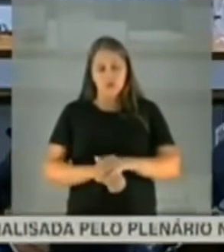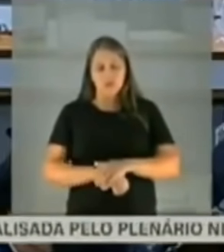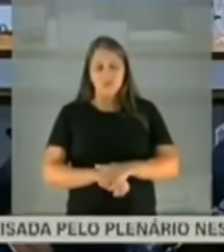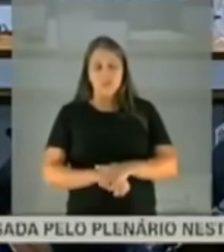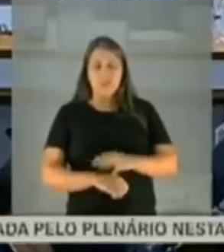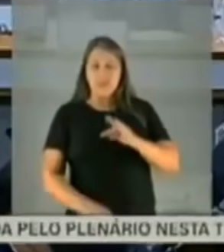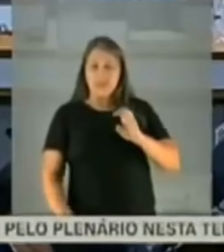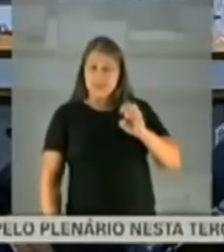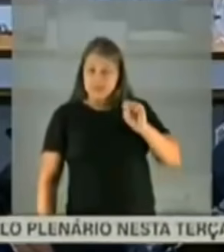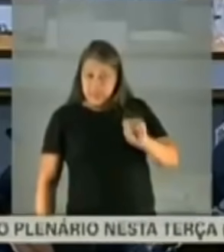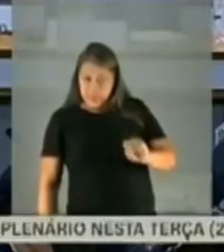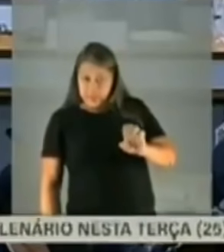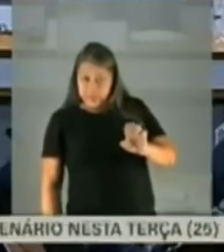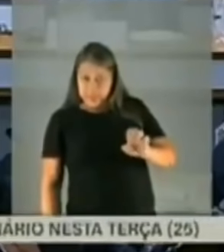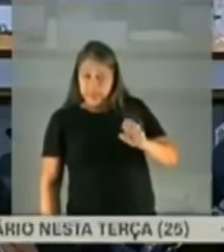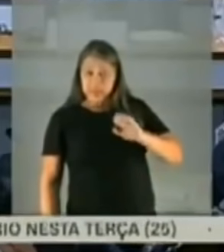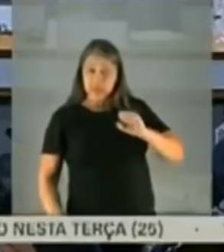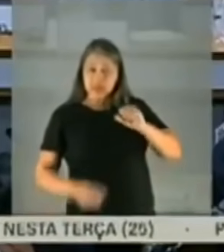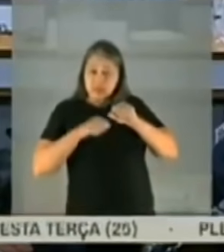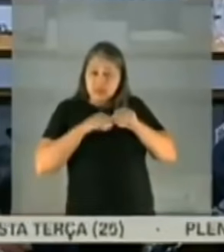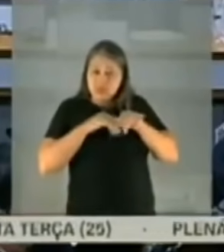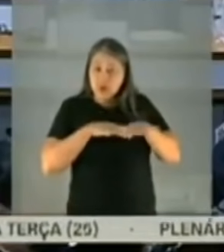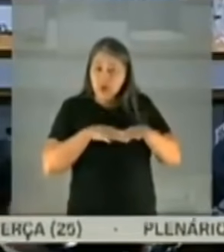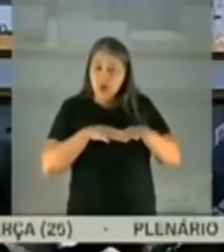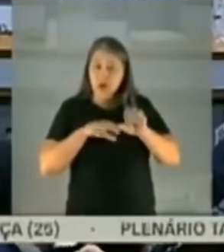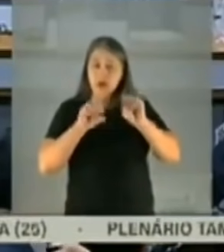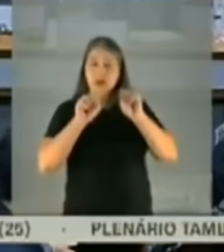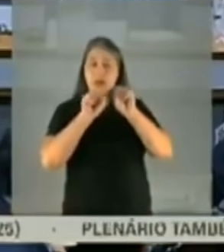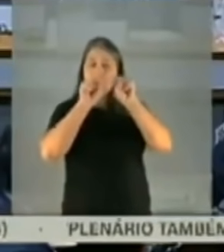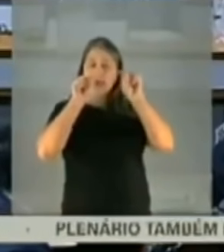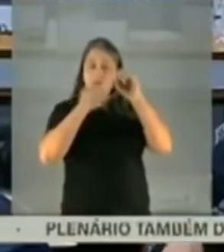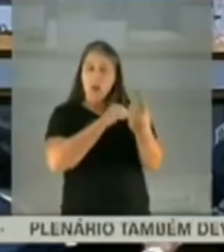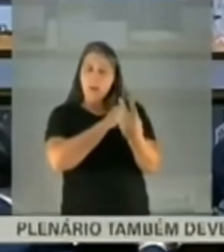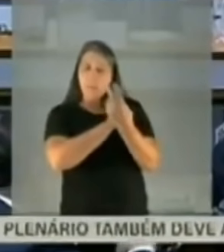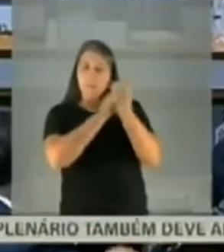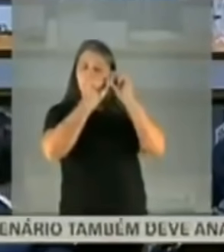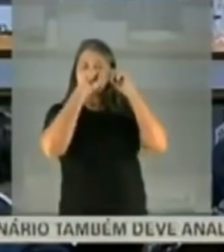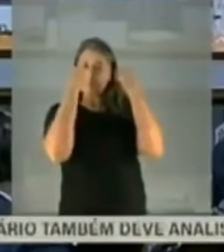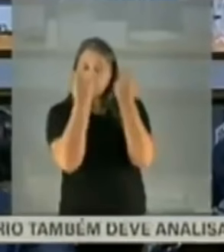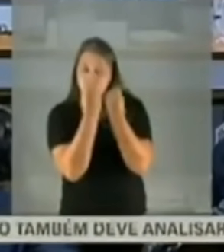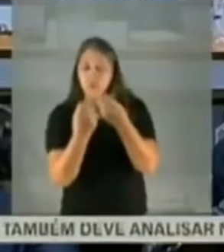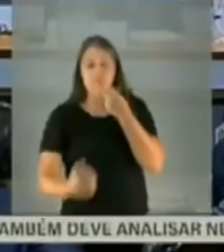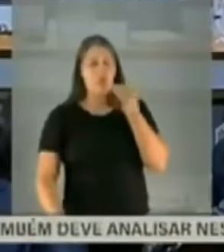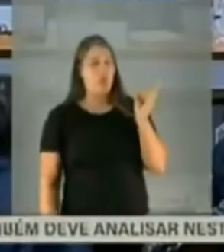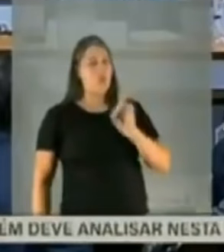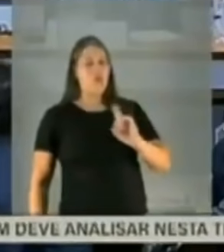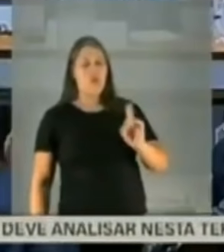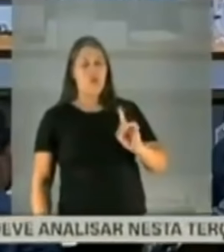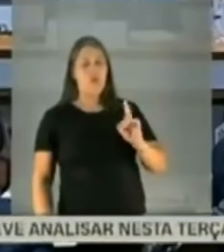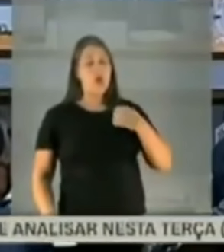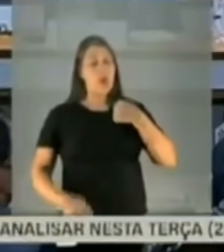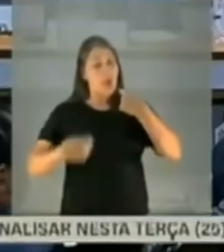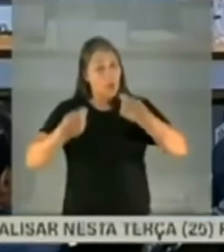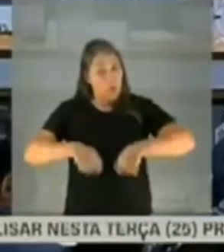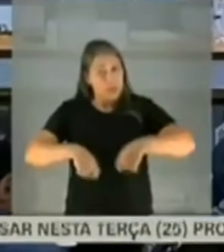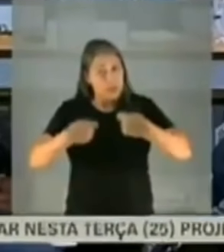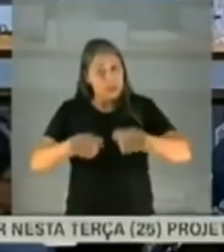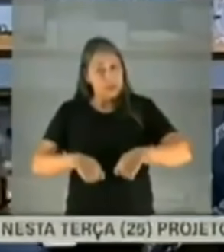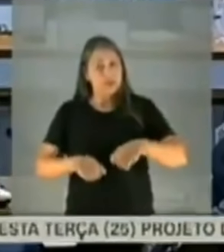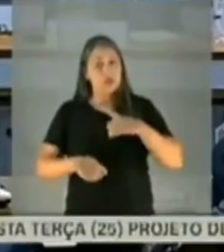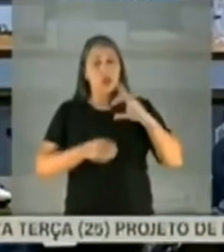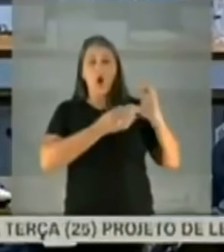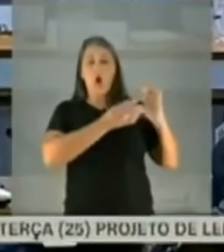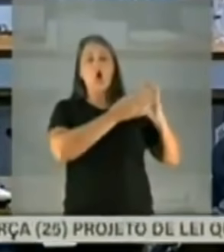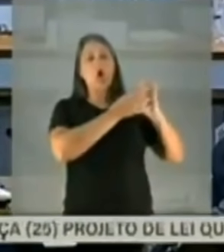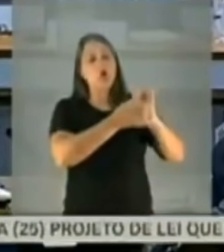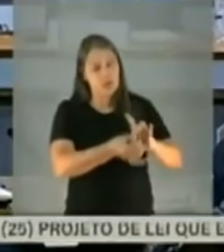Tese do efeito rebanho? Sim, da imunização natural, do efeito rebanho. Não, senhor, eu preciso que isso seja